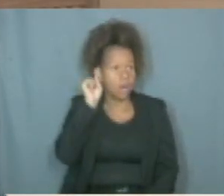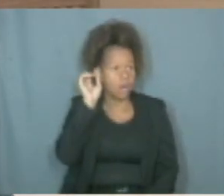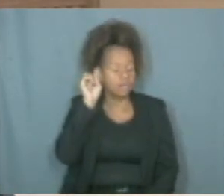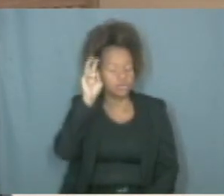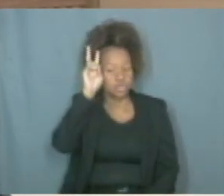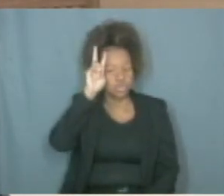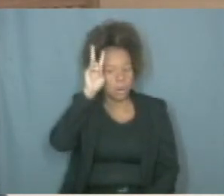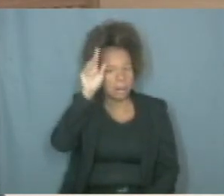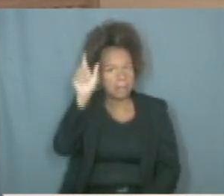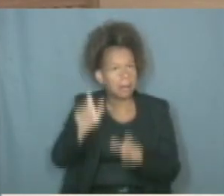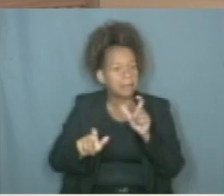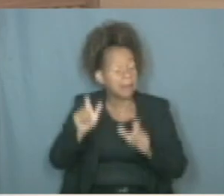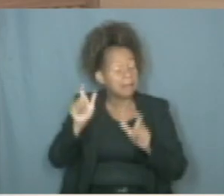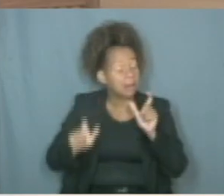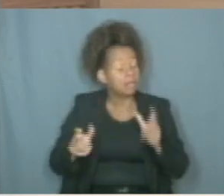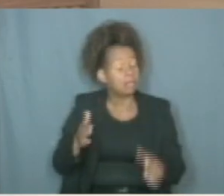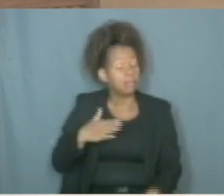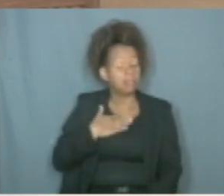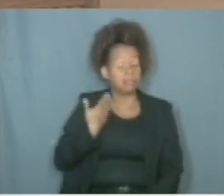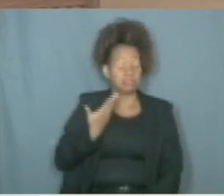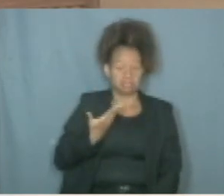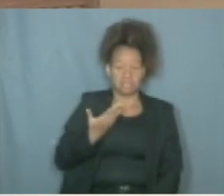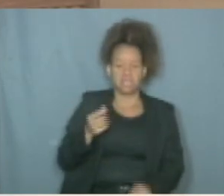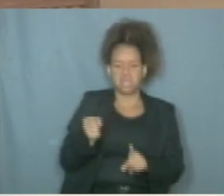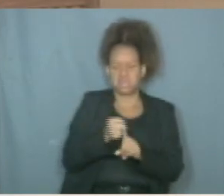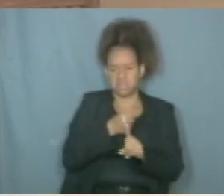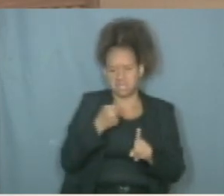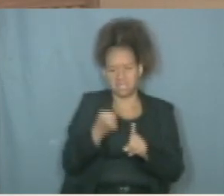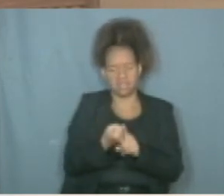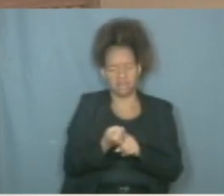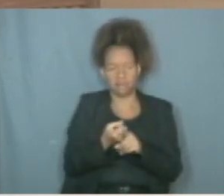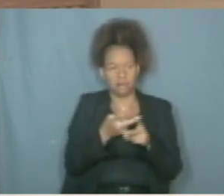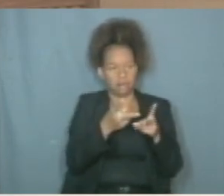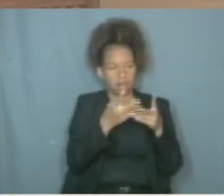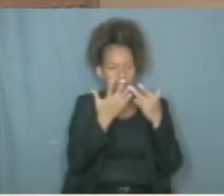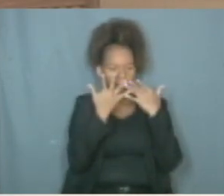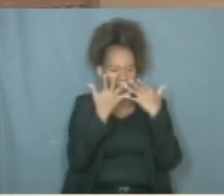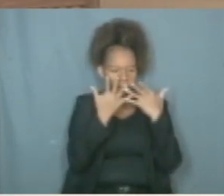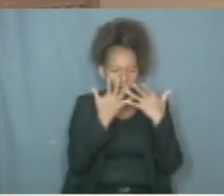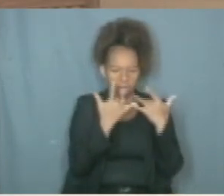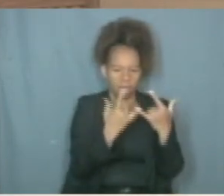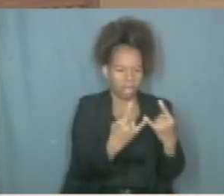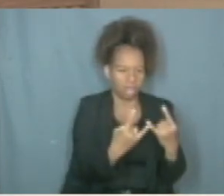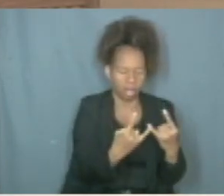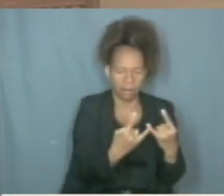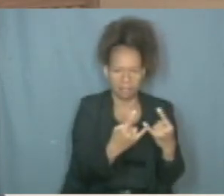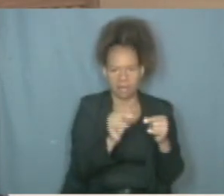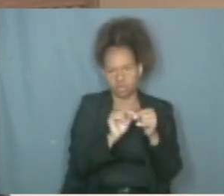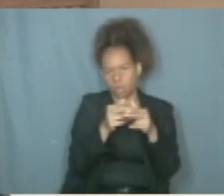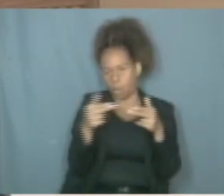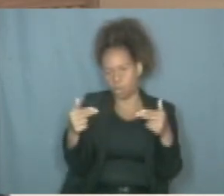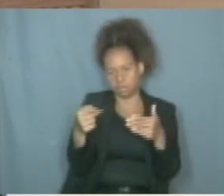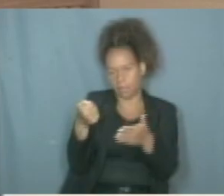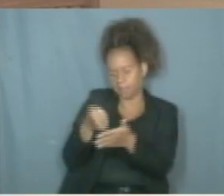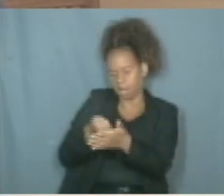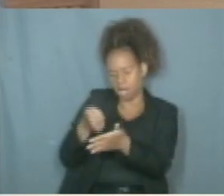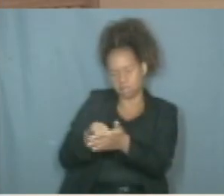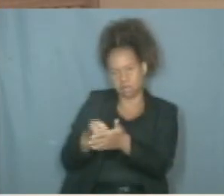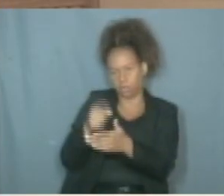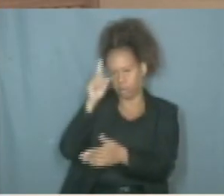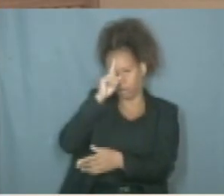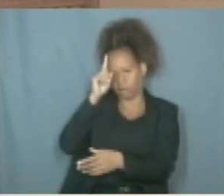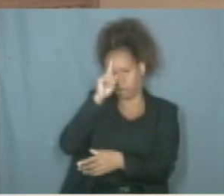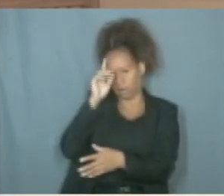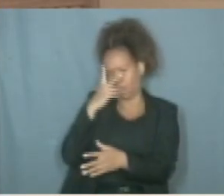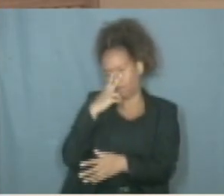história dessas pessoas, e a sociedade hoje é tão consumida pelos afazeres e as dificuldades do dia a dia, que a gente está achando